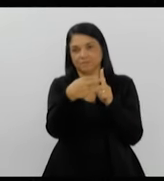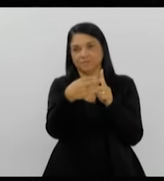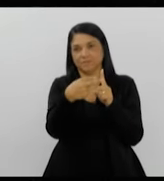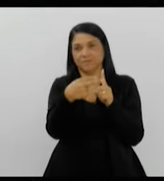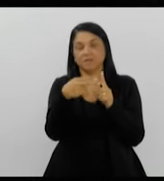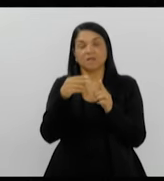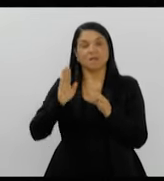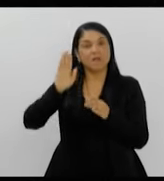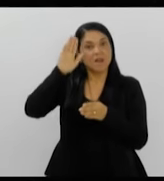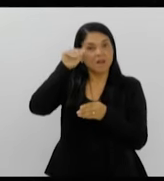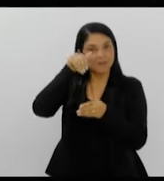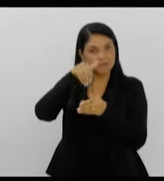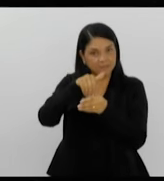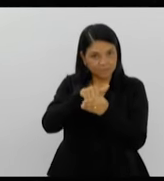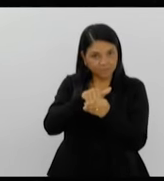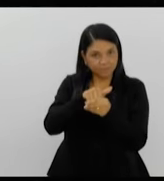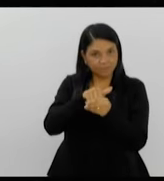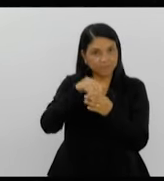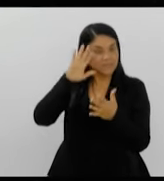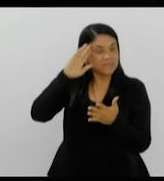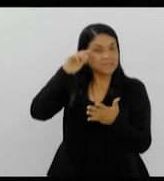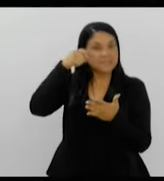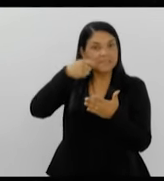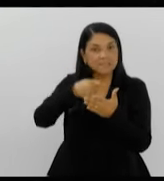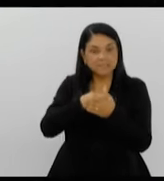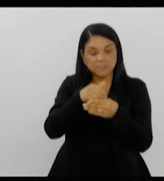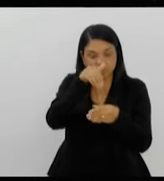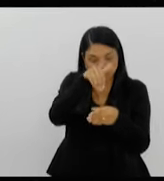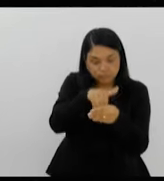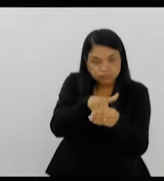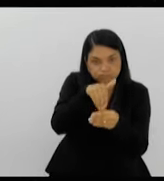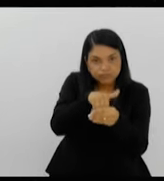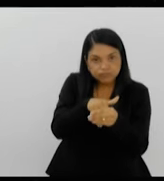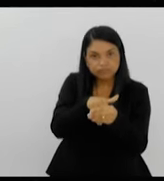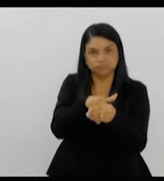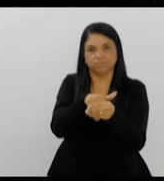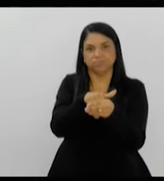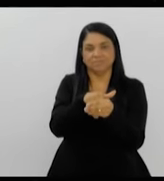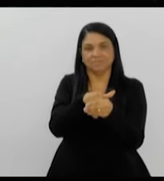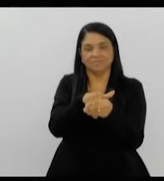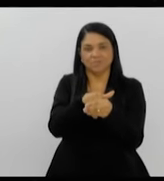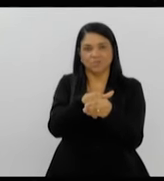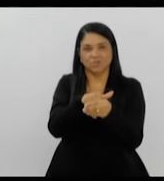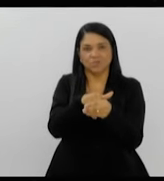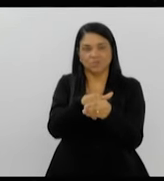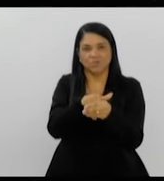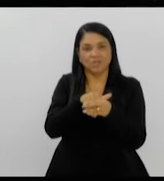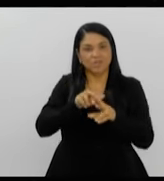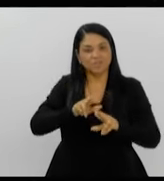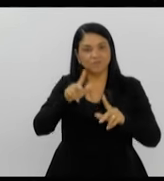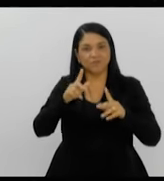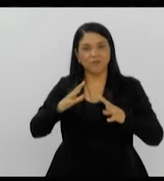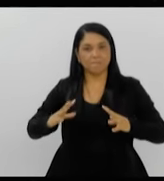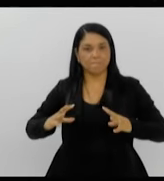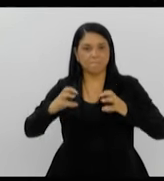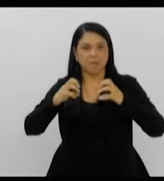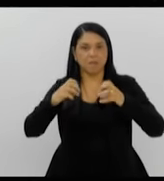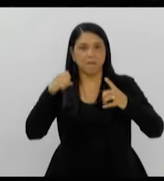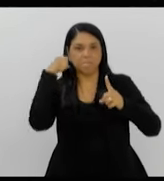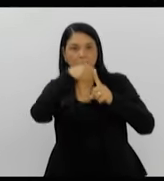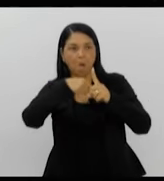eleição se decide nas urnas e não no braço e muito